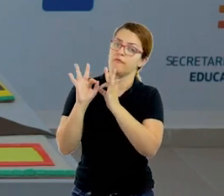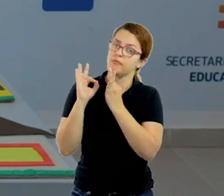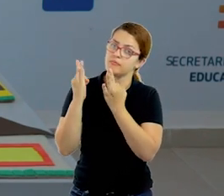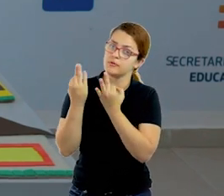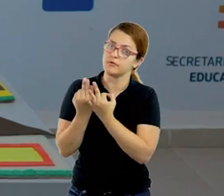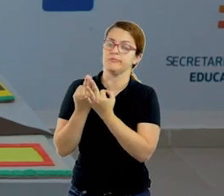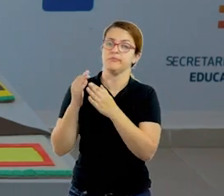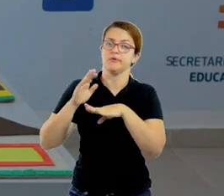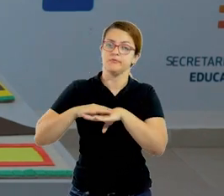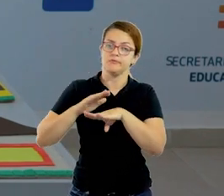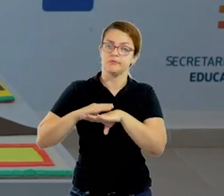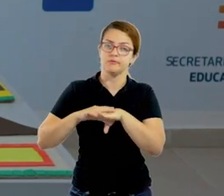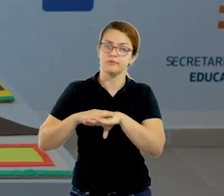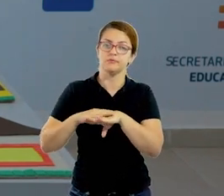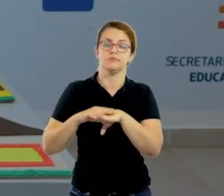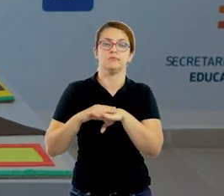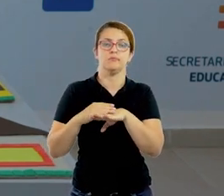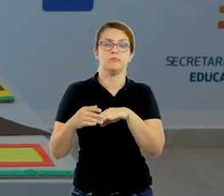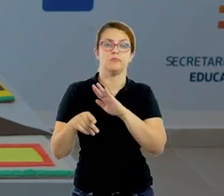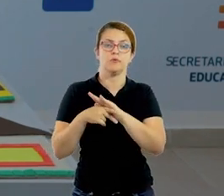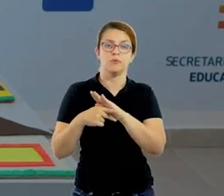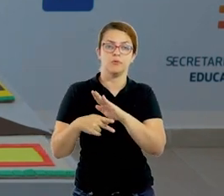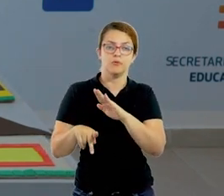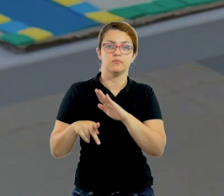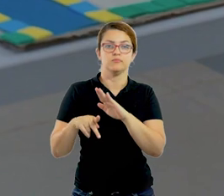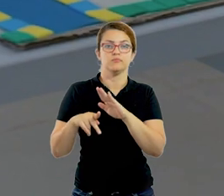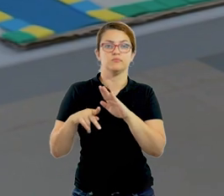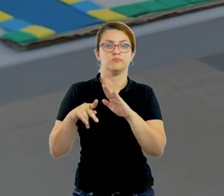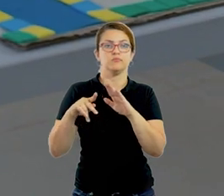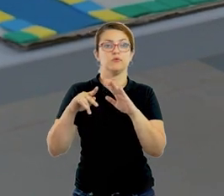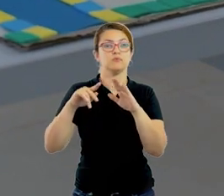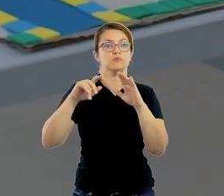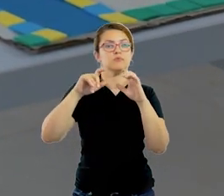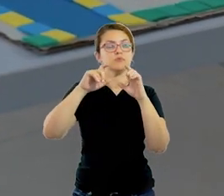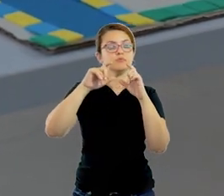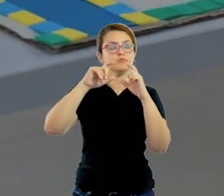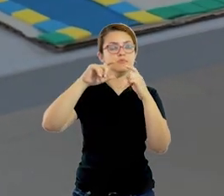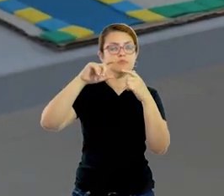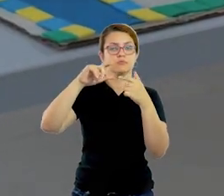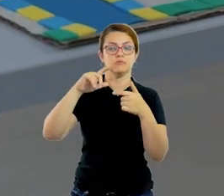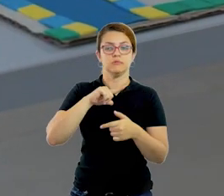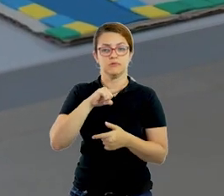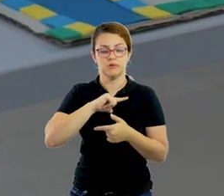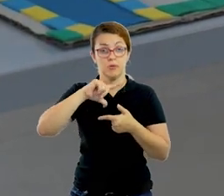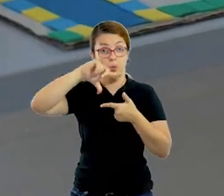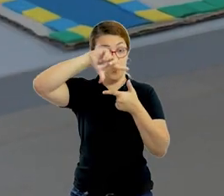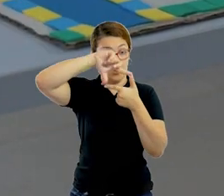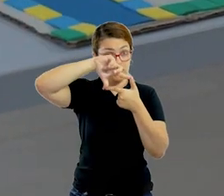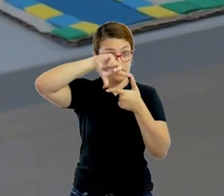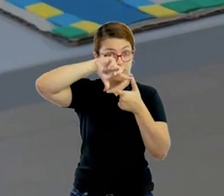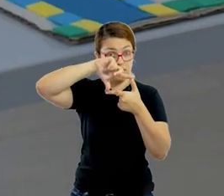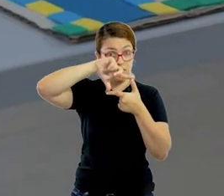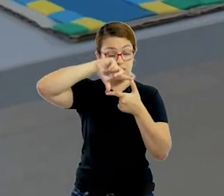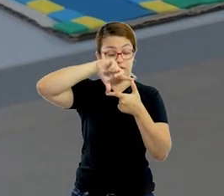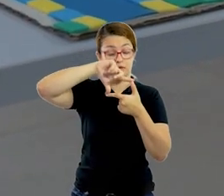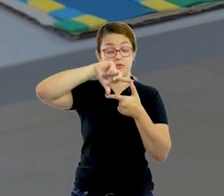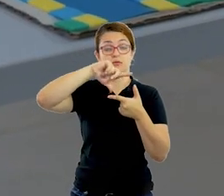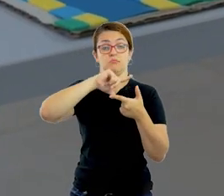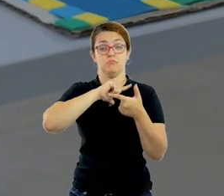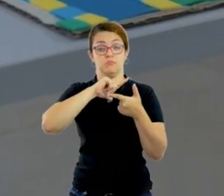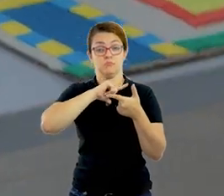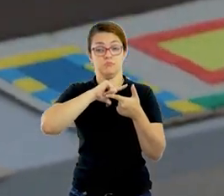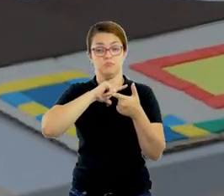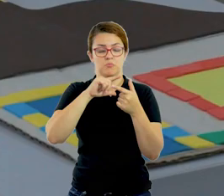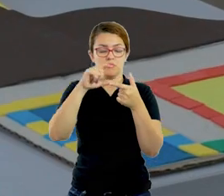na confecção de formas geométricas, tá? Então nós temos um quadrado grande,